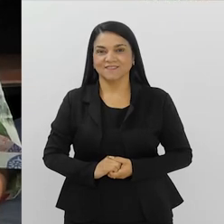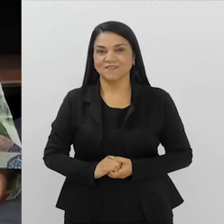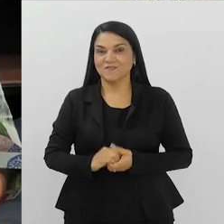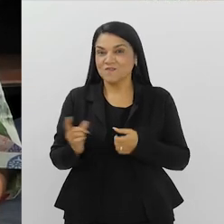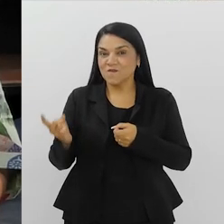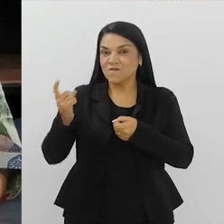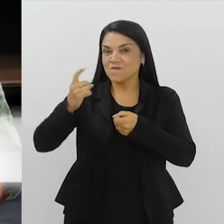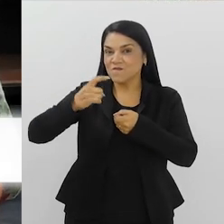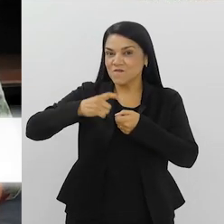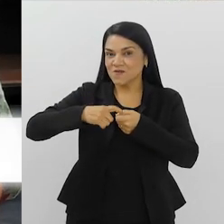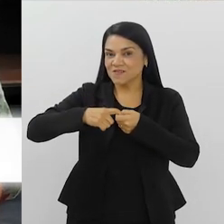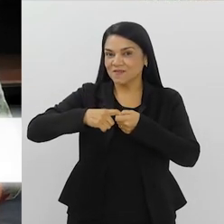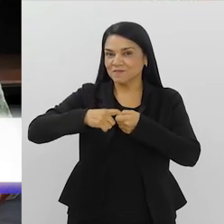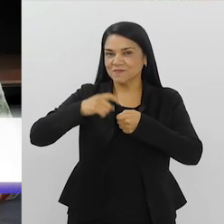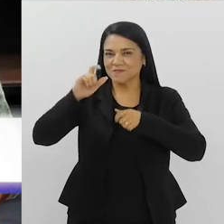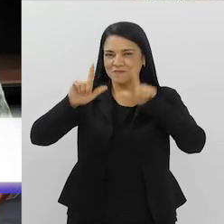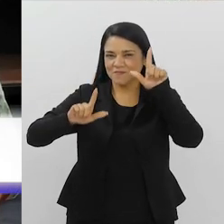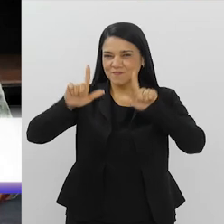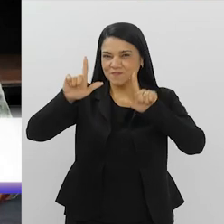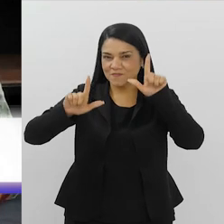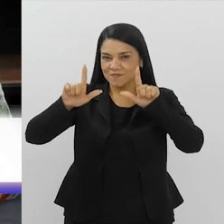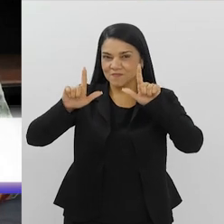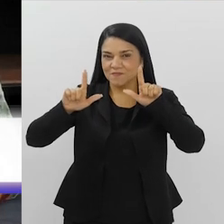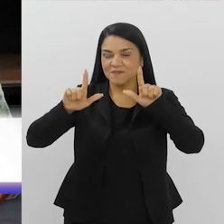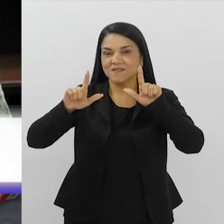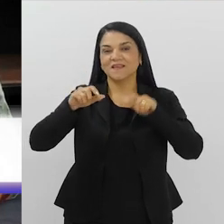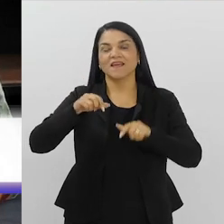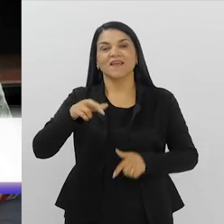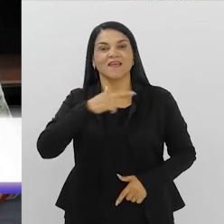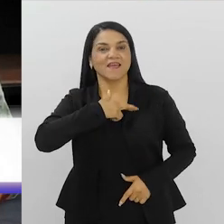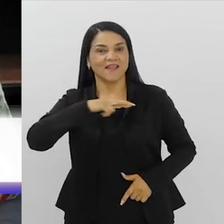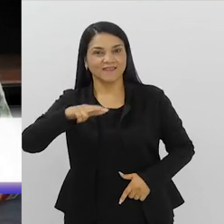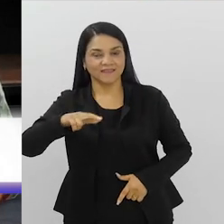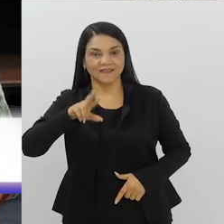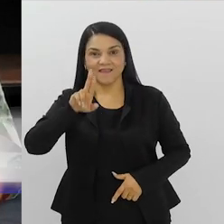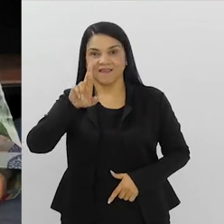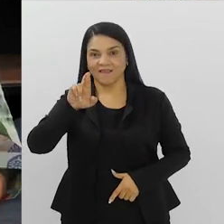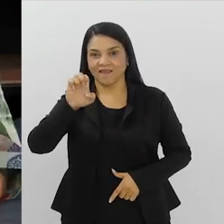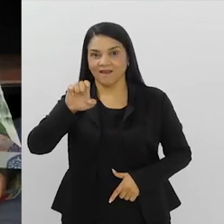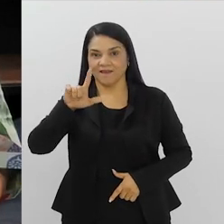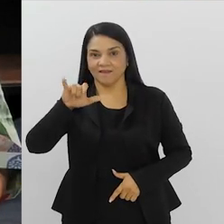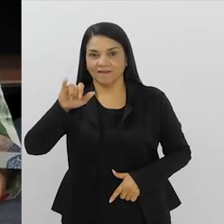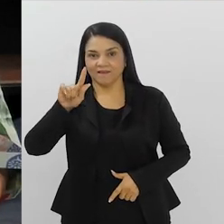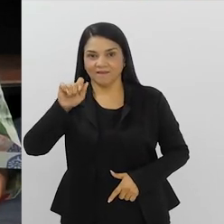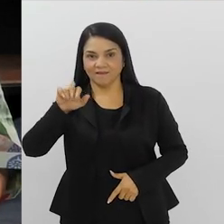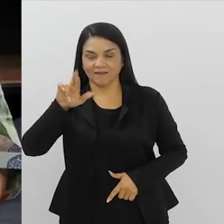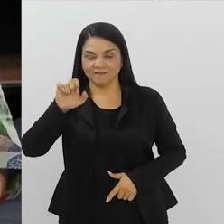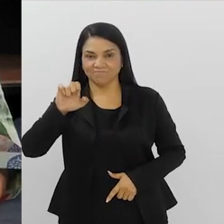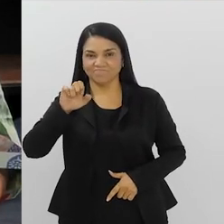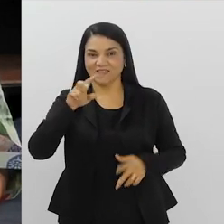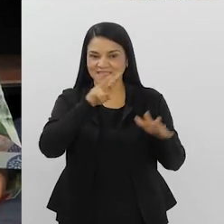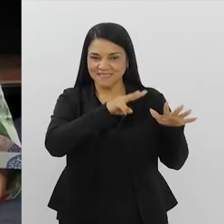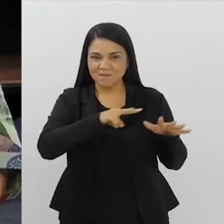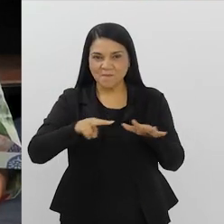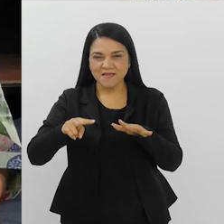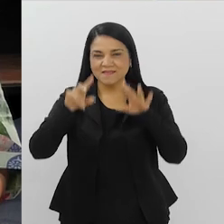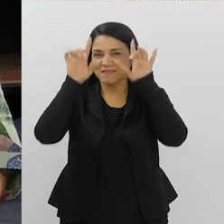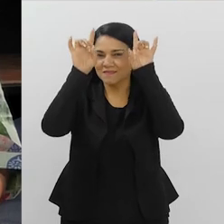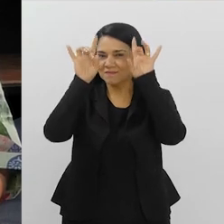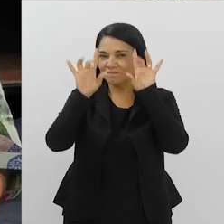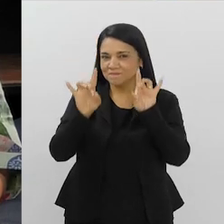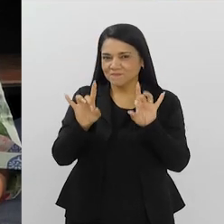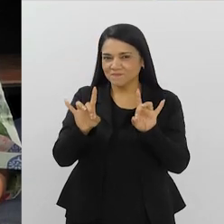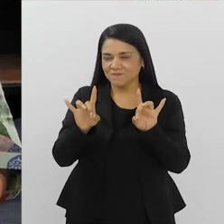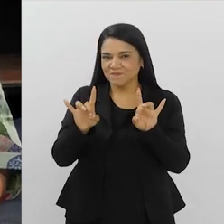estamos de volta mais uma semana com o programa religar essa semana especial